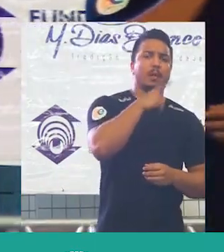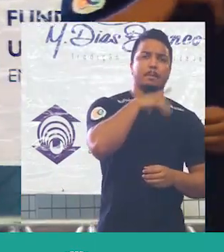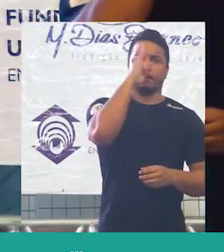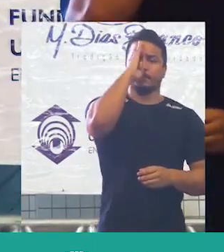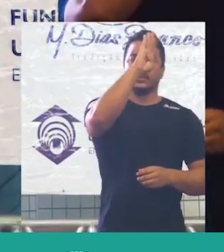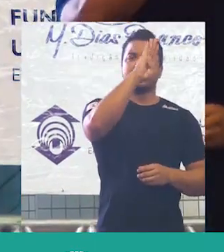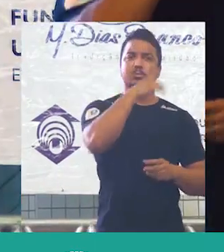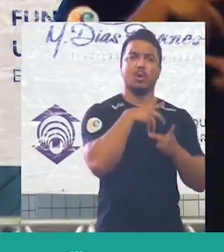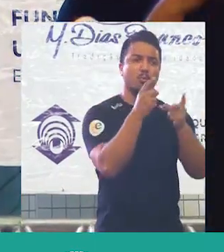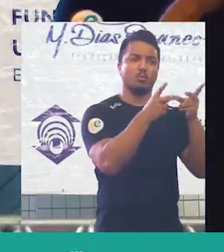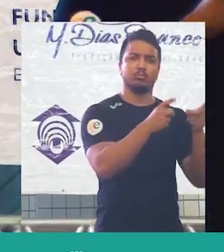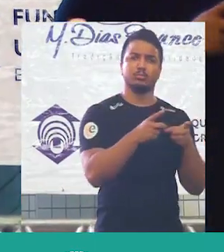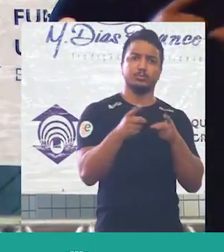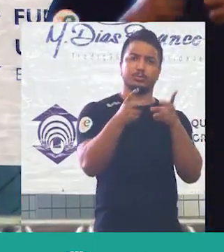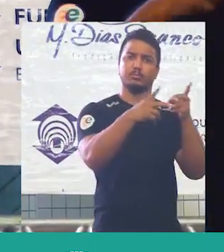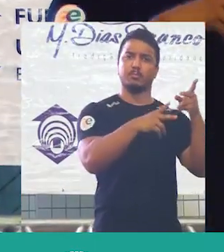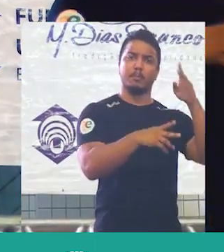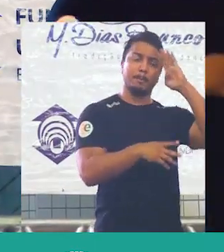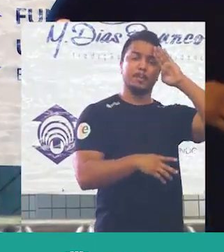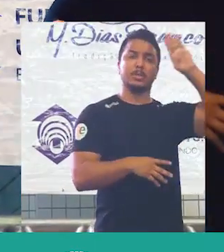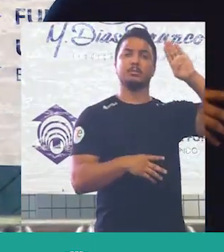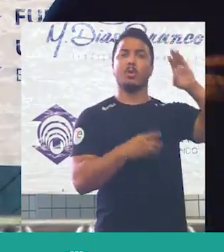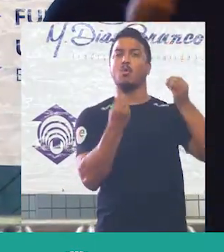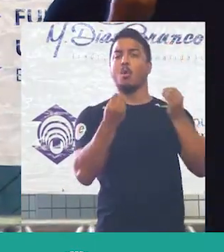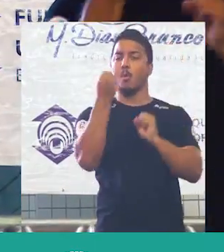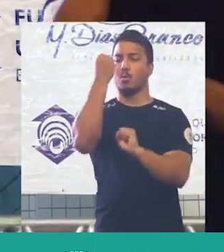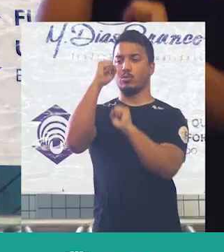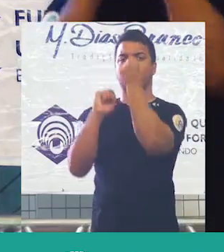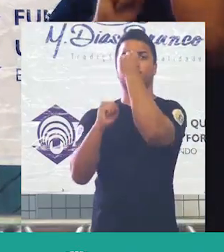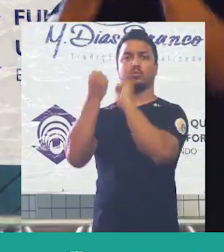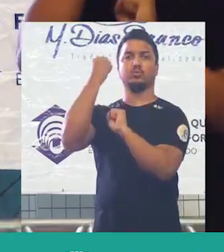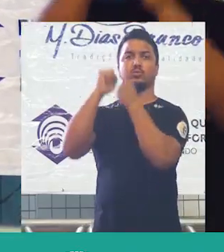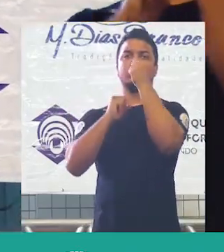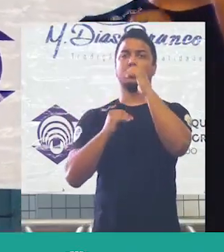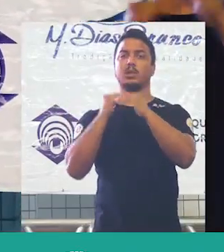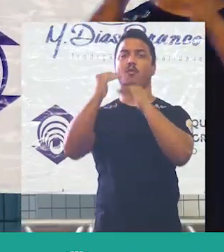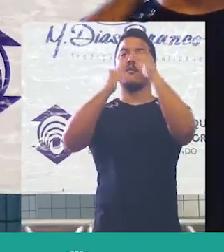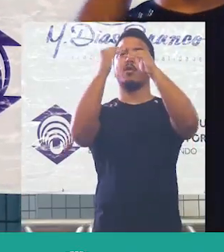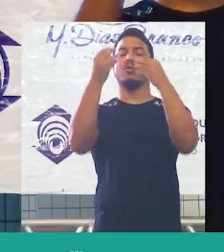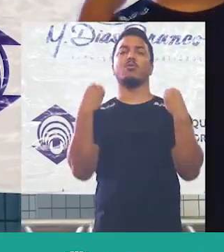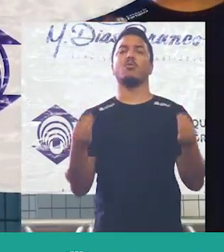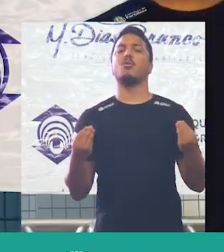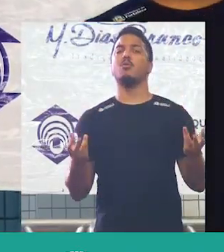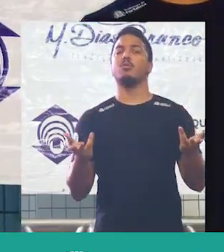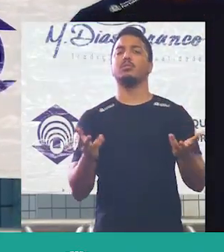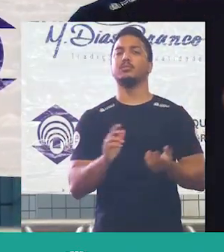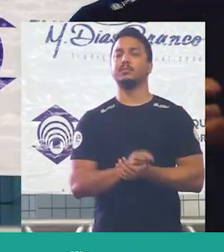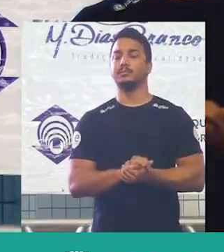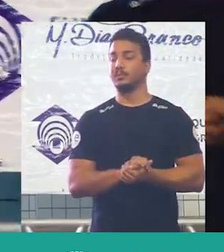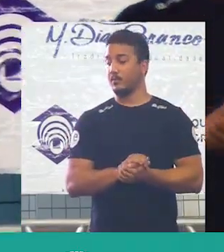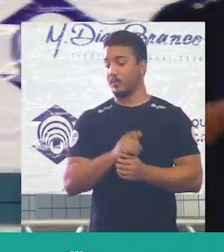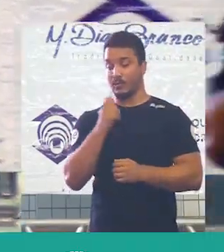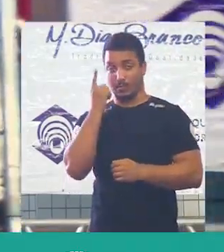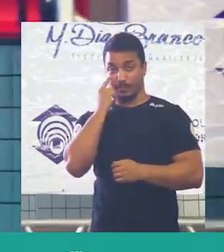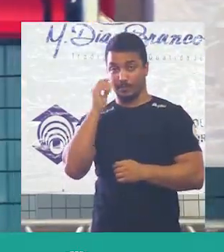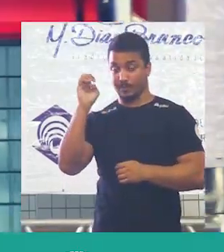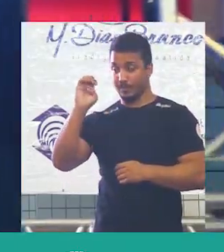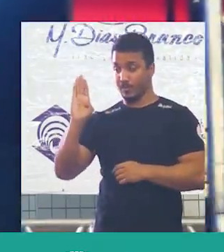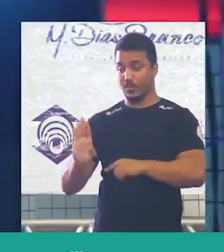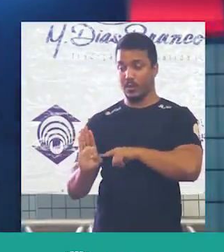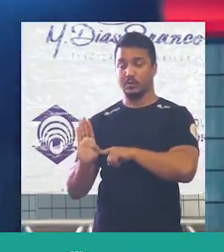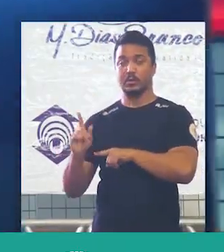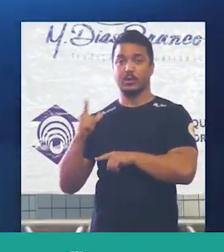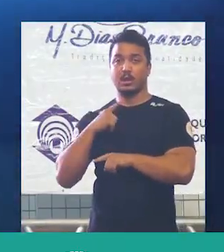nosso principal produto, como é que a indústria conseguiu se desenvolver? No Brasil,